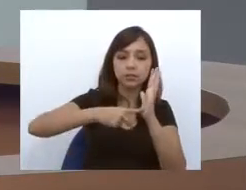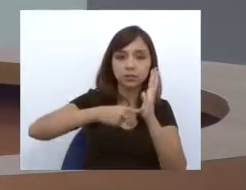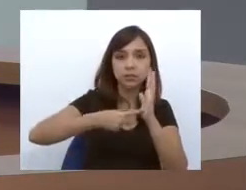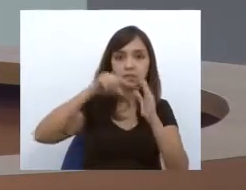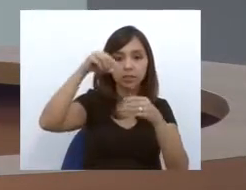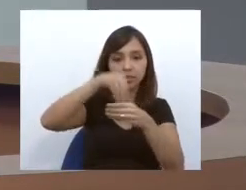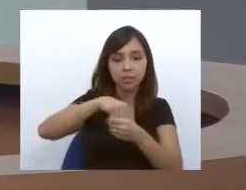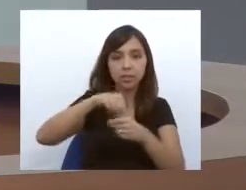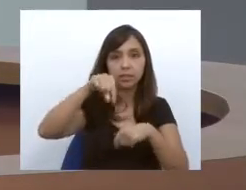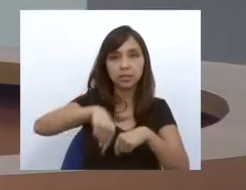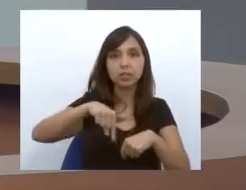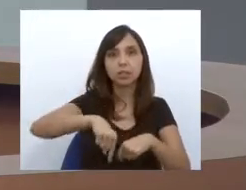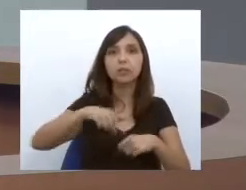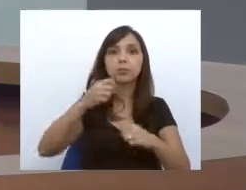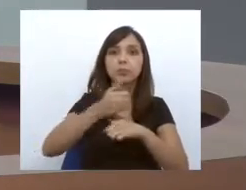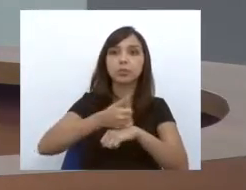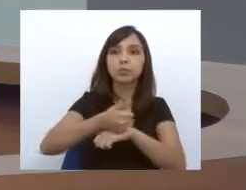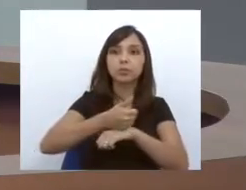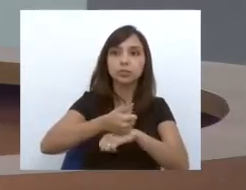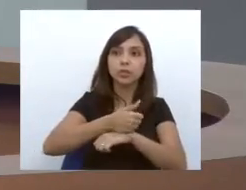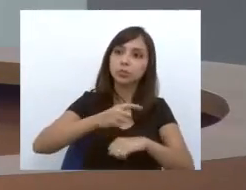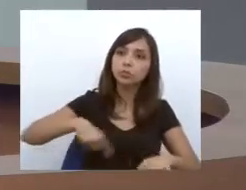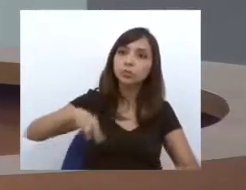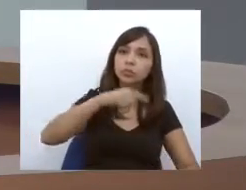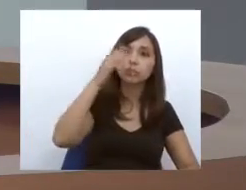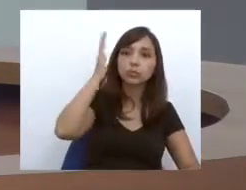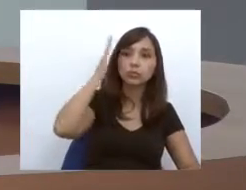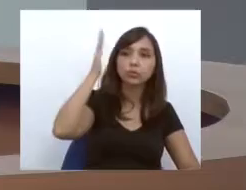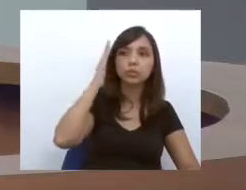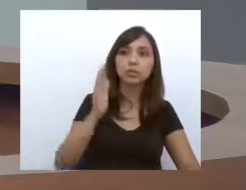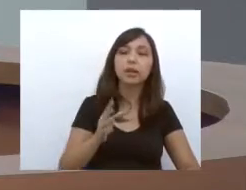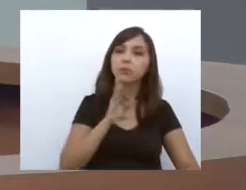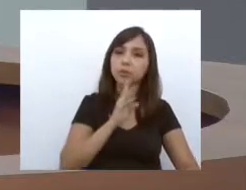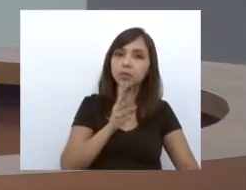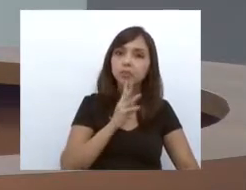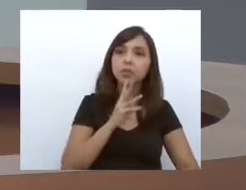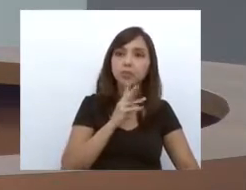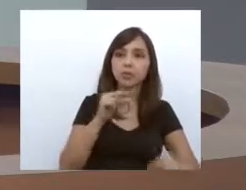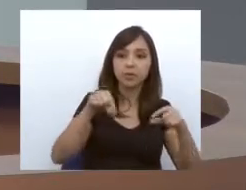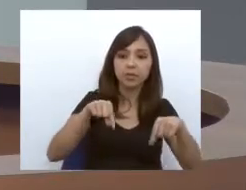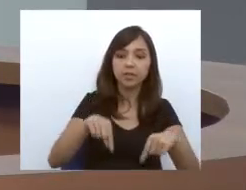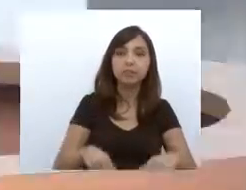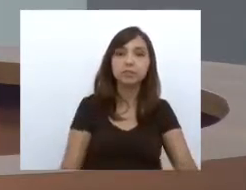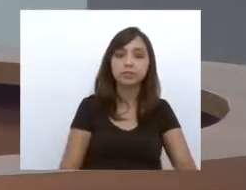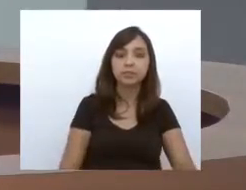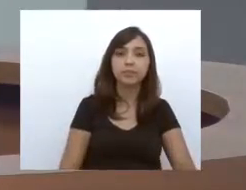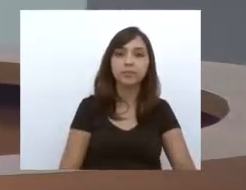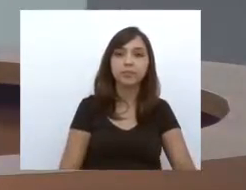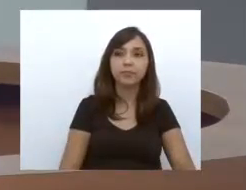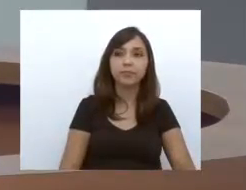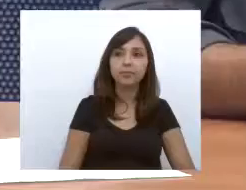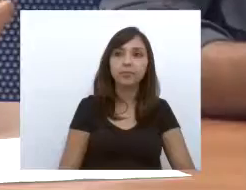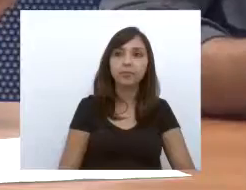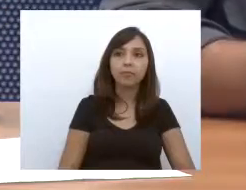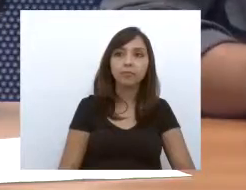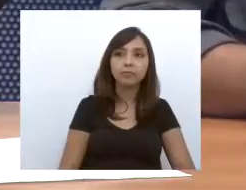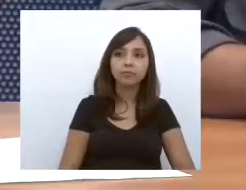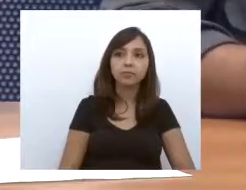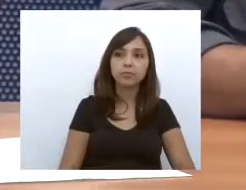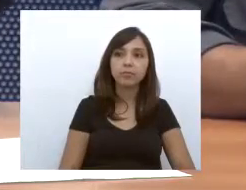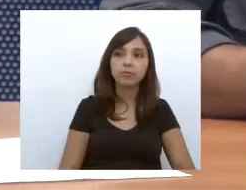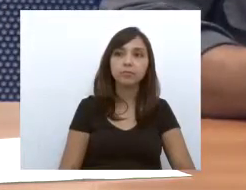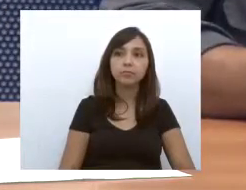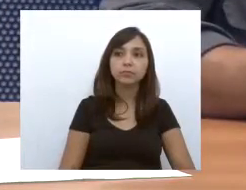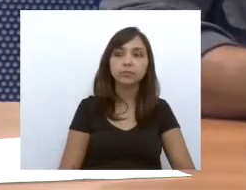desta categoria profissional que todo mundo sabe, todo mundo conhece da sua luta. Pela ordem, senhor presidente.